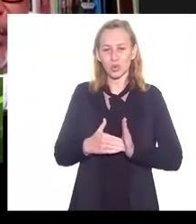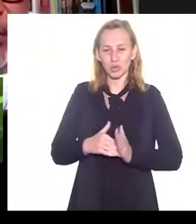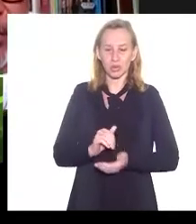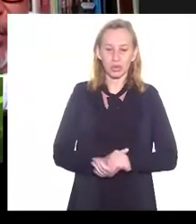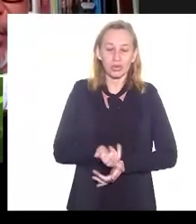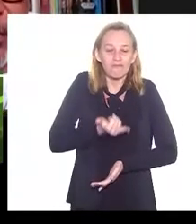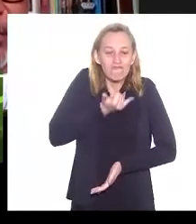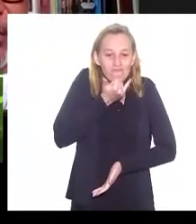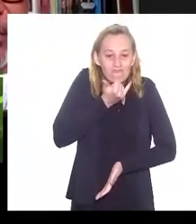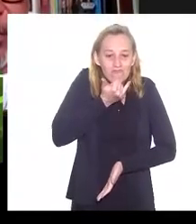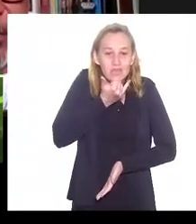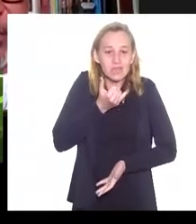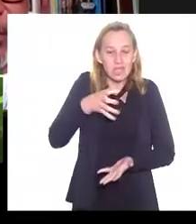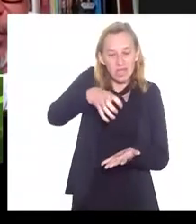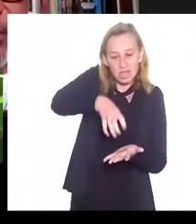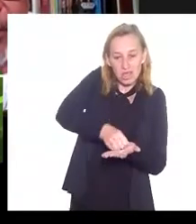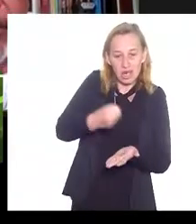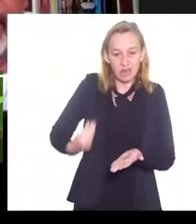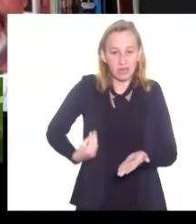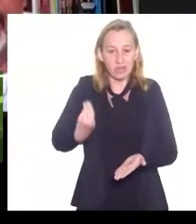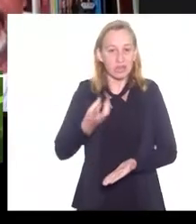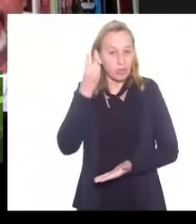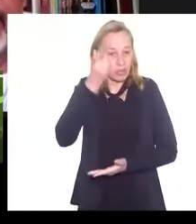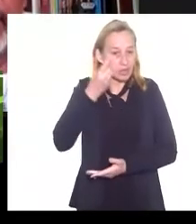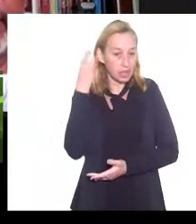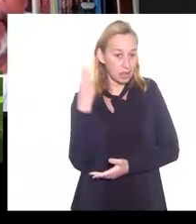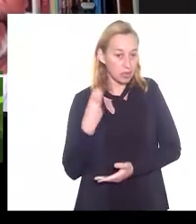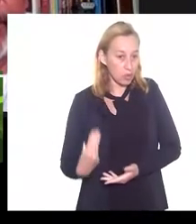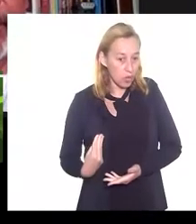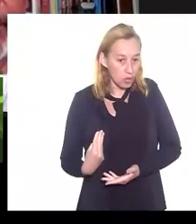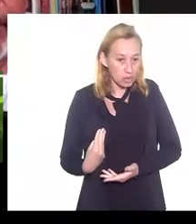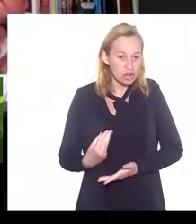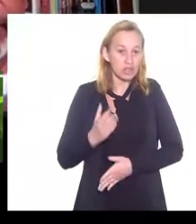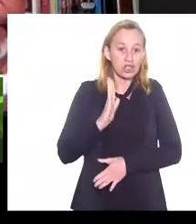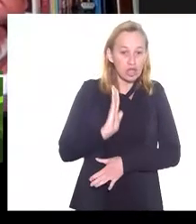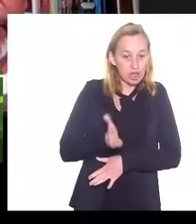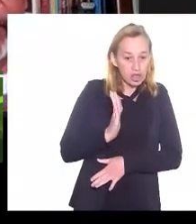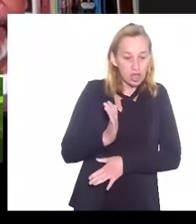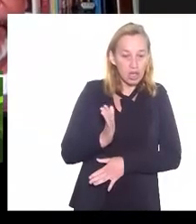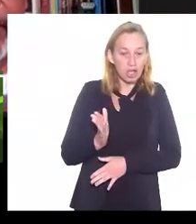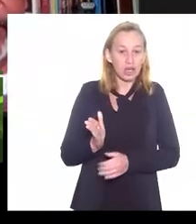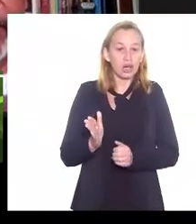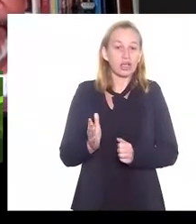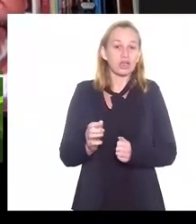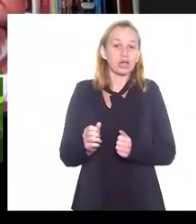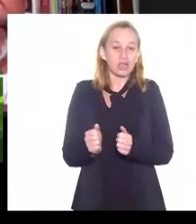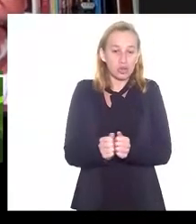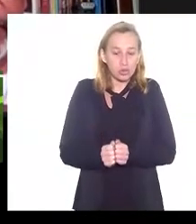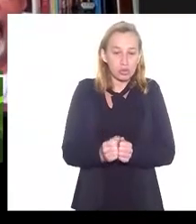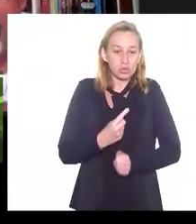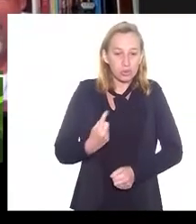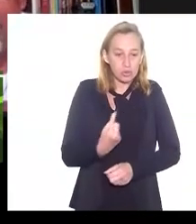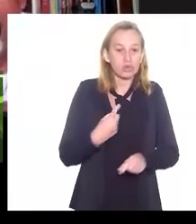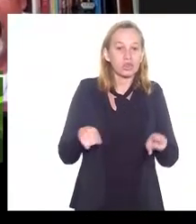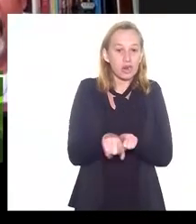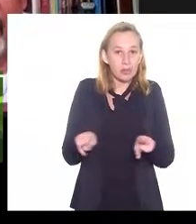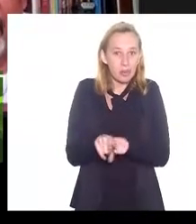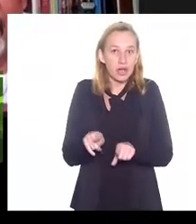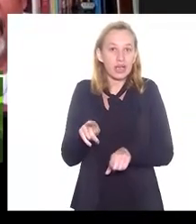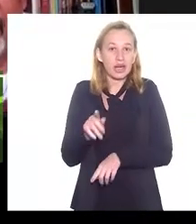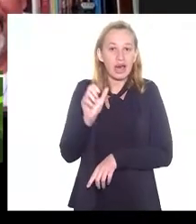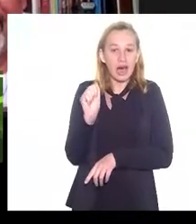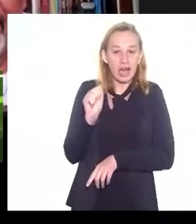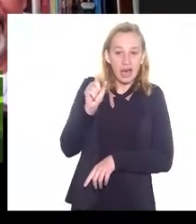perdões. Eu queria registrar a presença da deputada Mônica Francisco, que já está conosco há bastante tempo, e da deputada Adriana